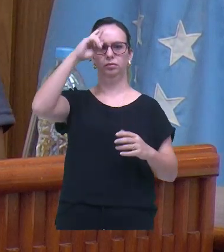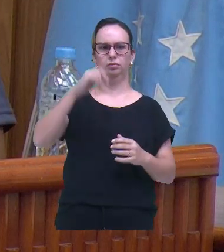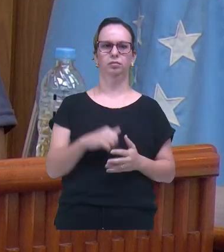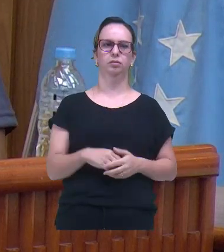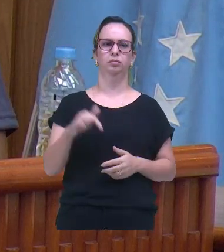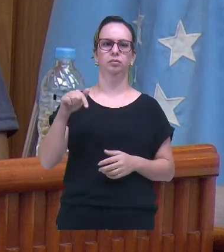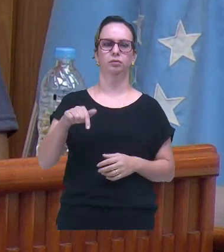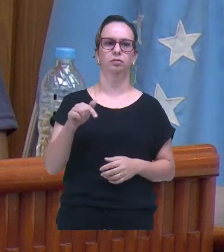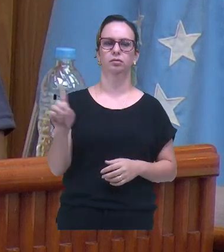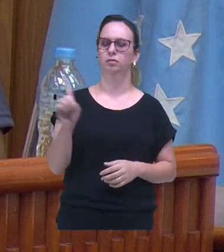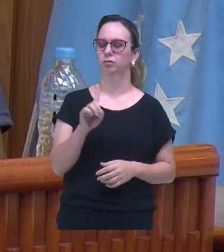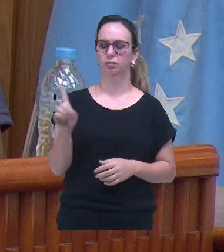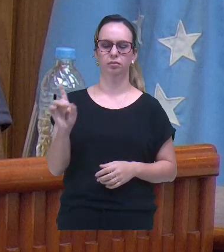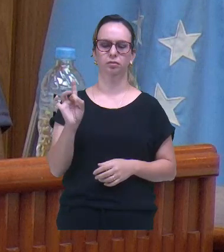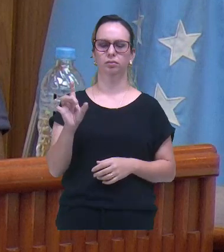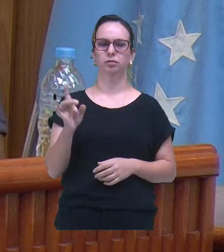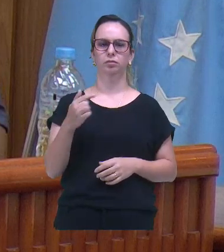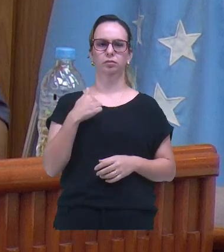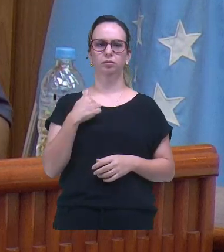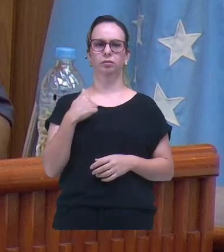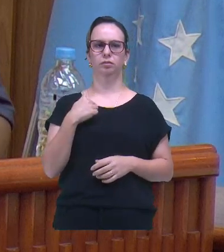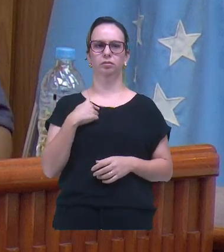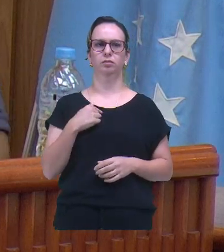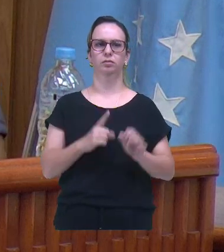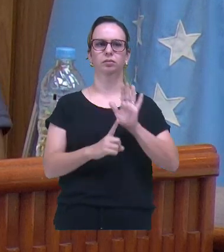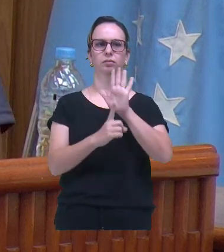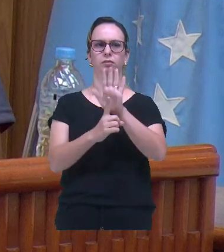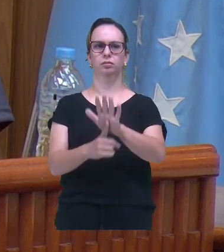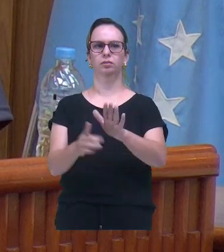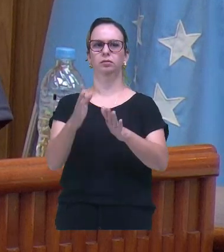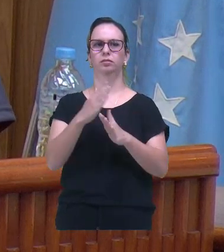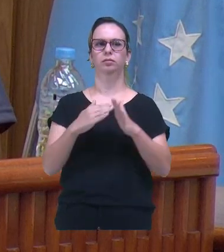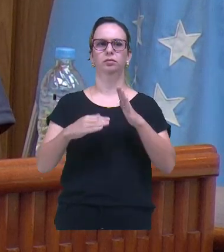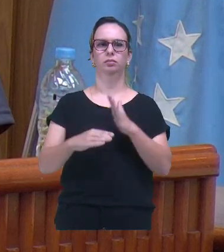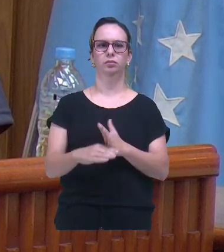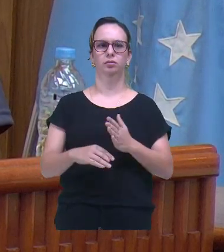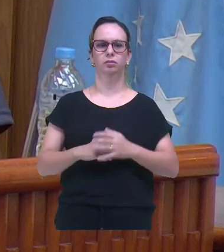sou eu homenageado. Hoje eu represento todos os agentes